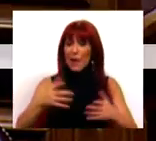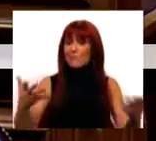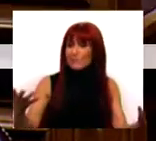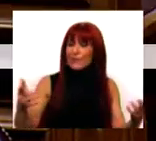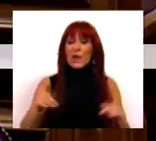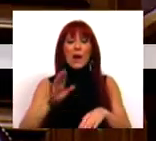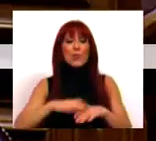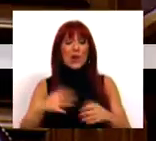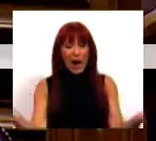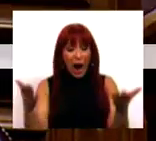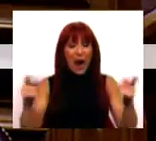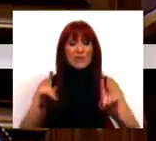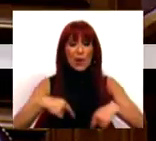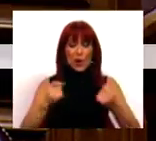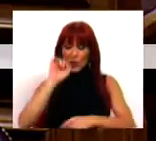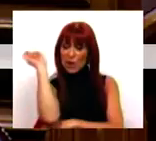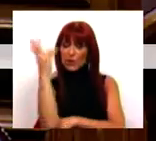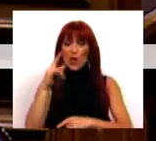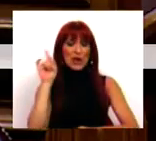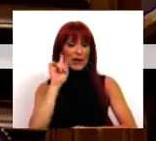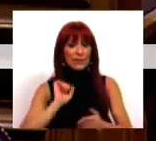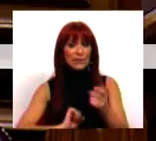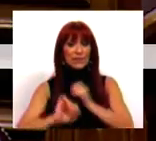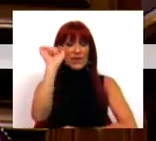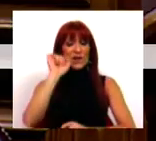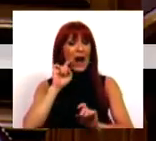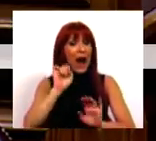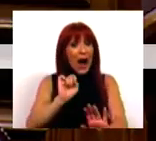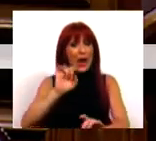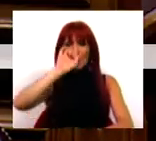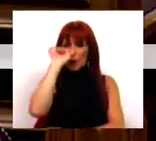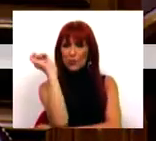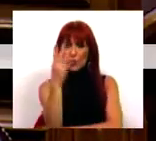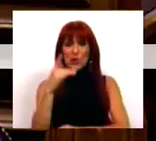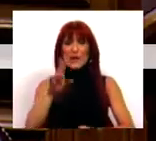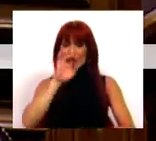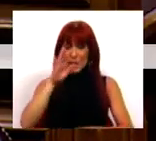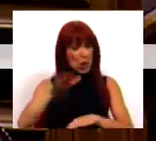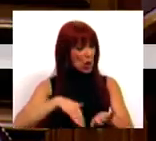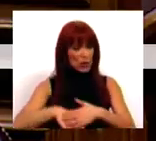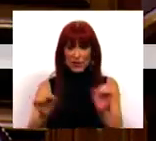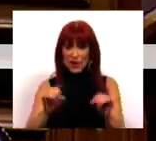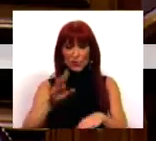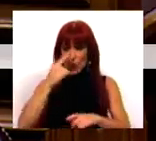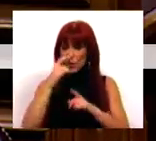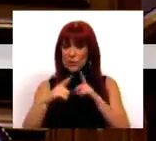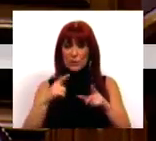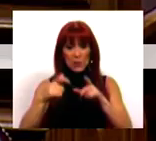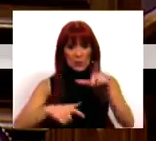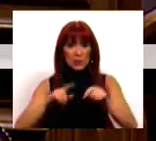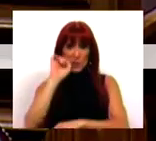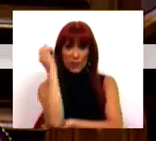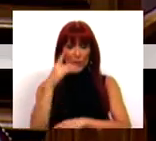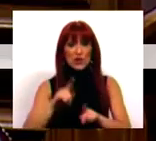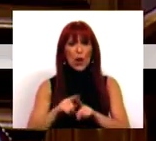portanto, sobre a dinamização da própria floresta, da valorização e da preservação da floresta. E se não agirmos sobre os povoamentos florestais,